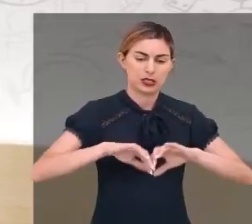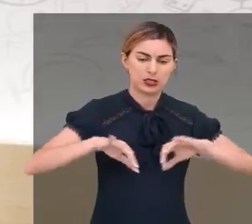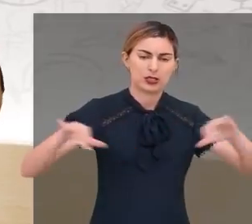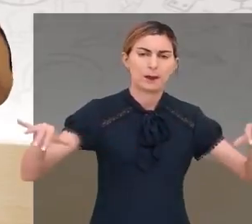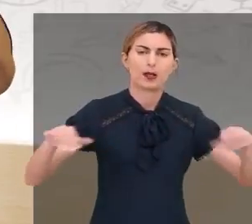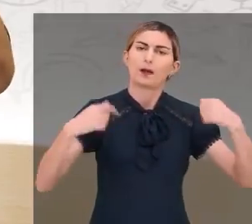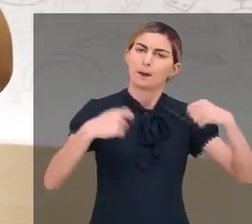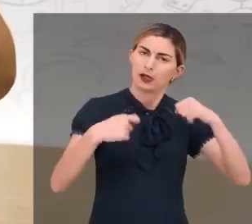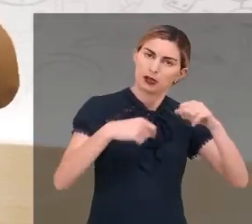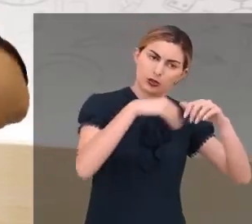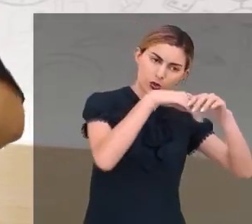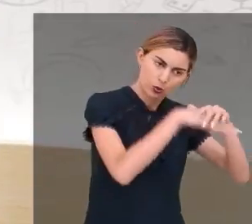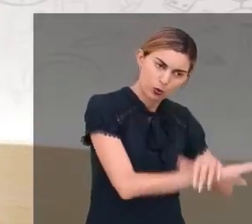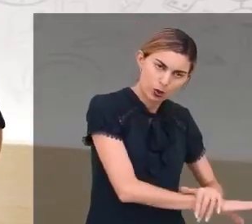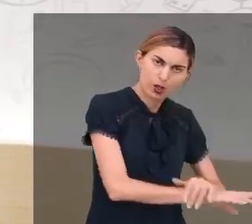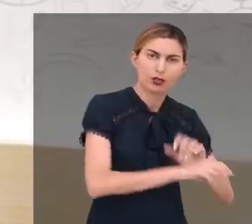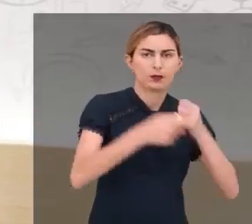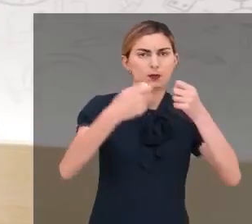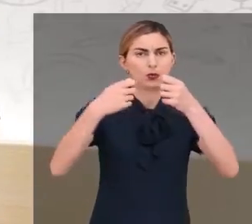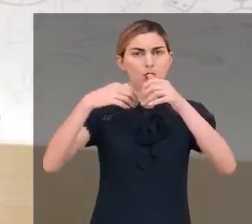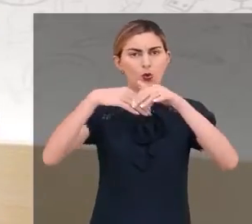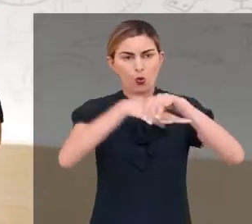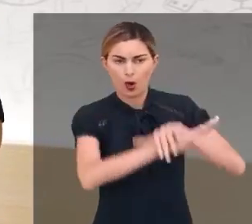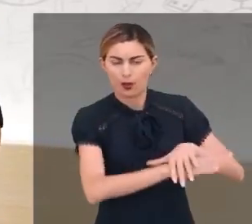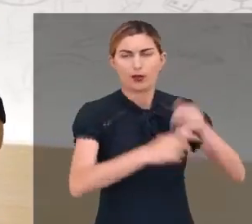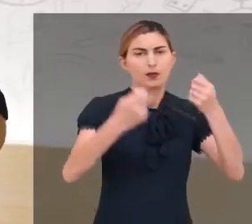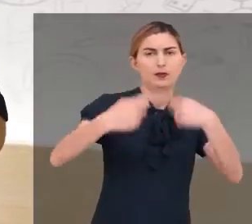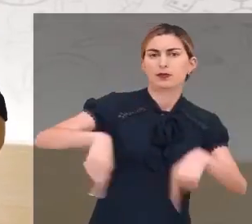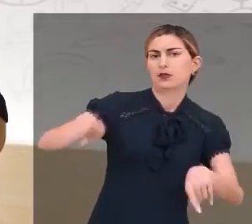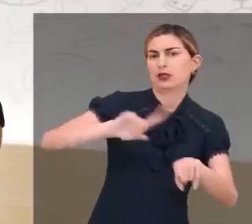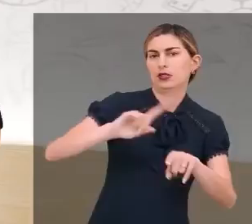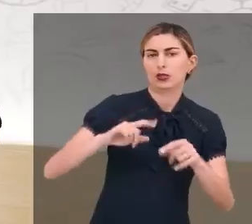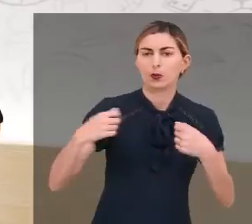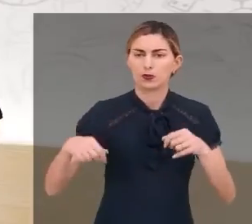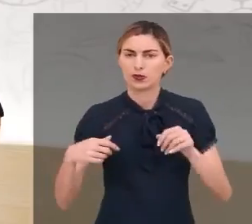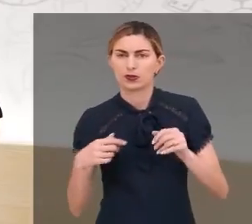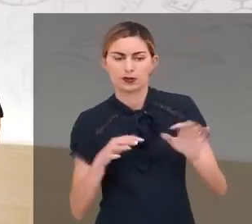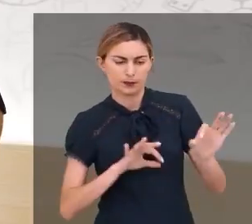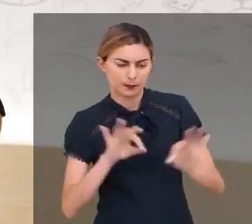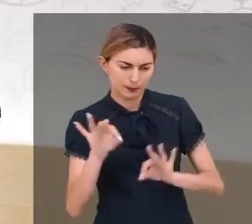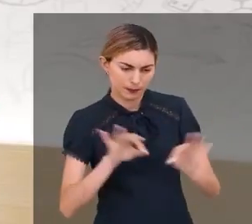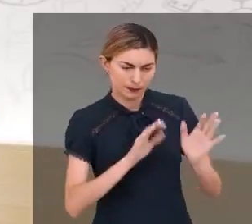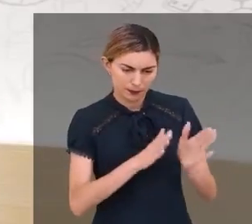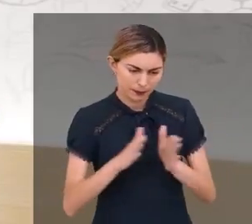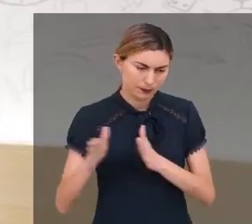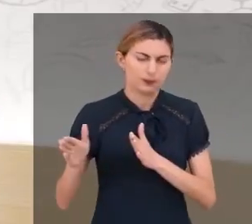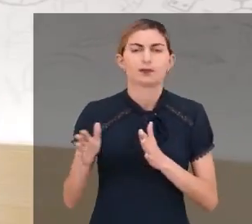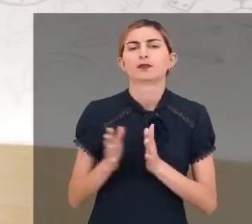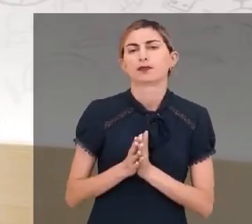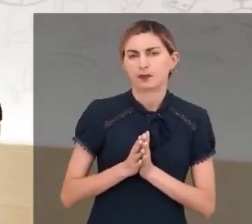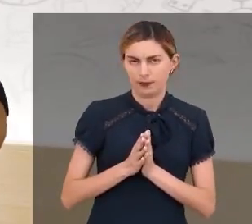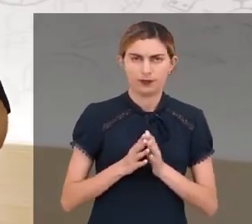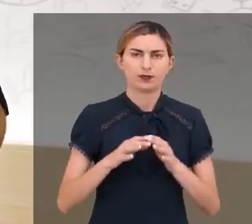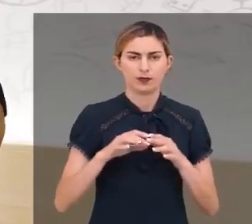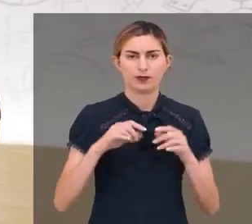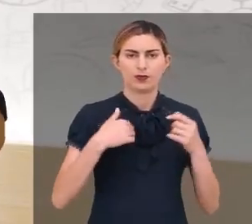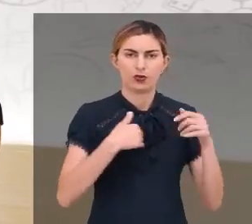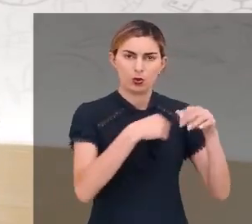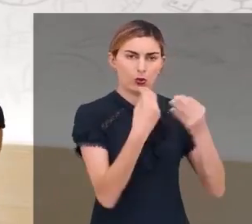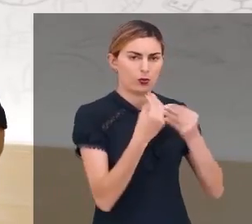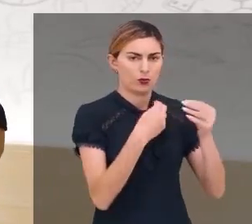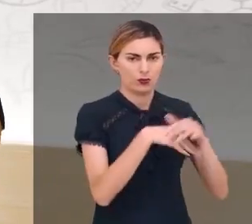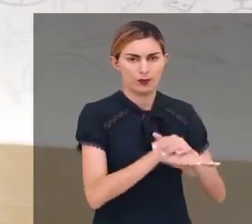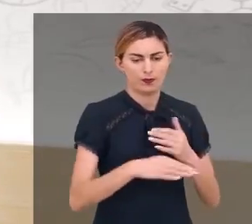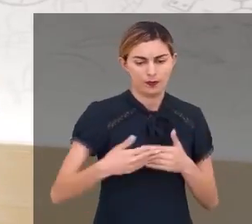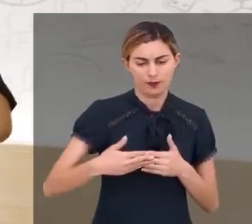preciso distinguir o que deve fazer parte da conta estoque e o que não deve fazer parte da conta do estoque, ou seja, material